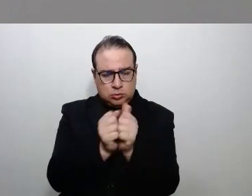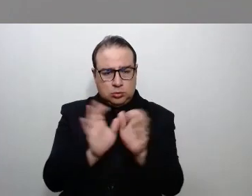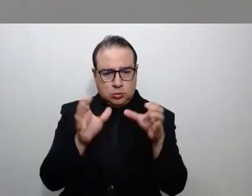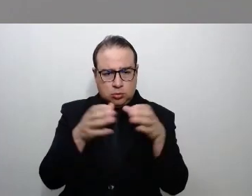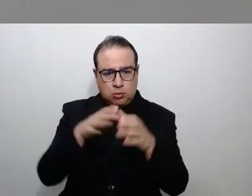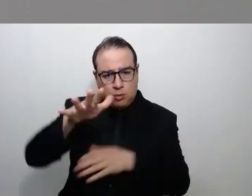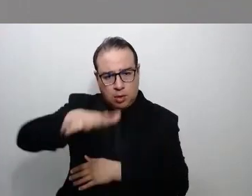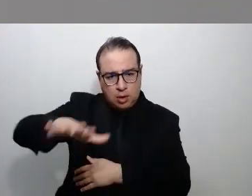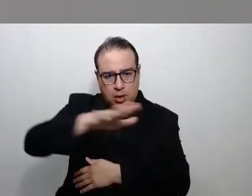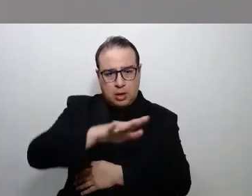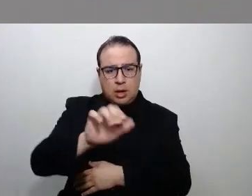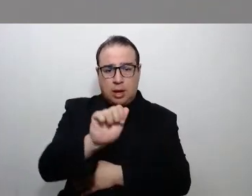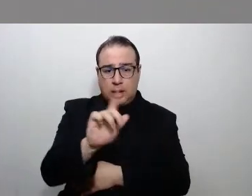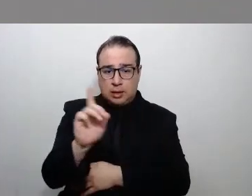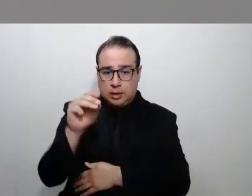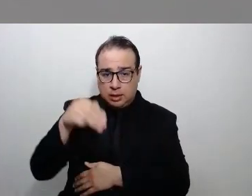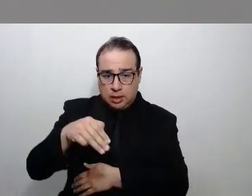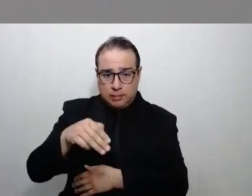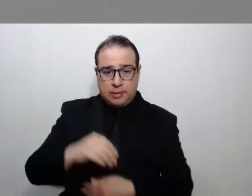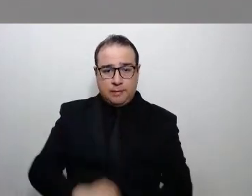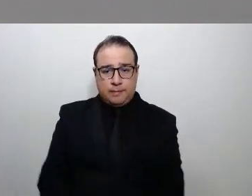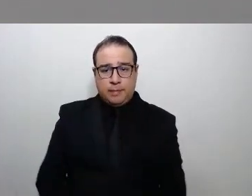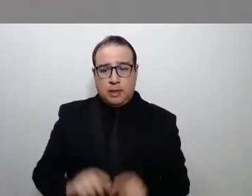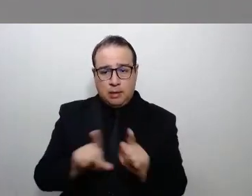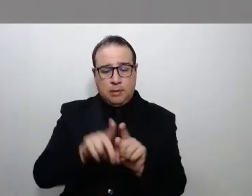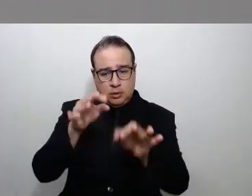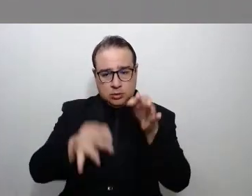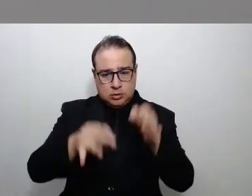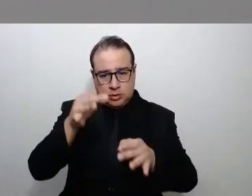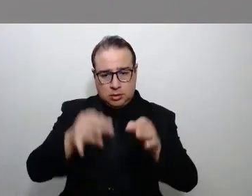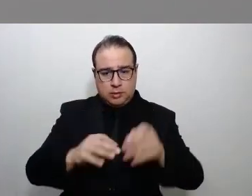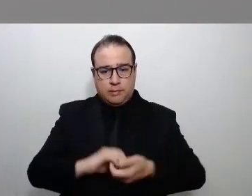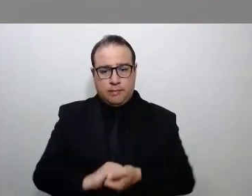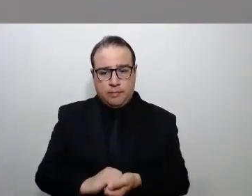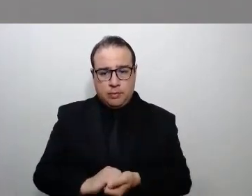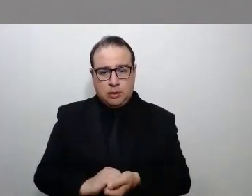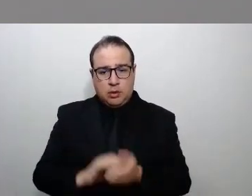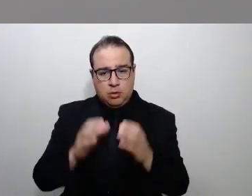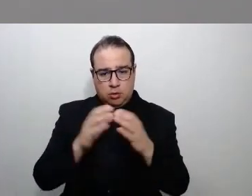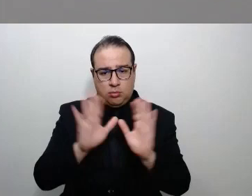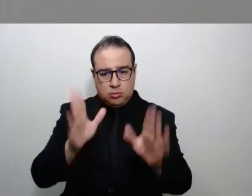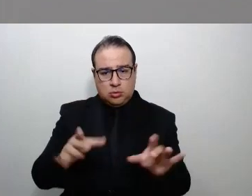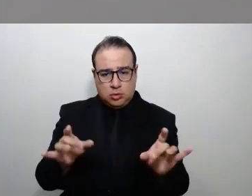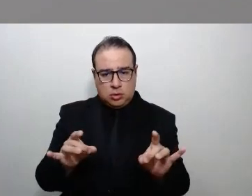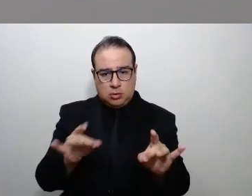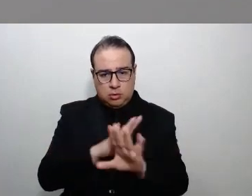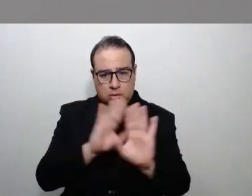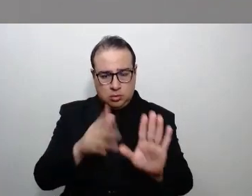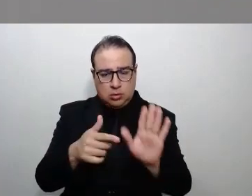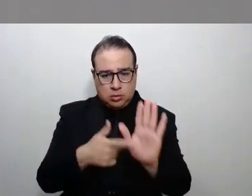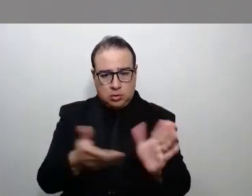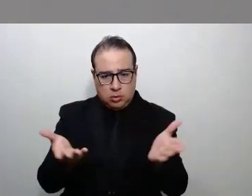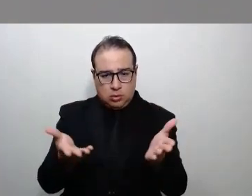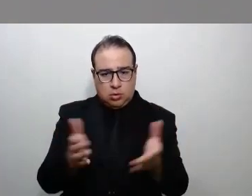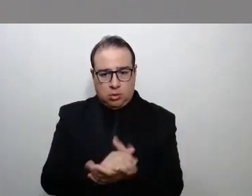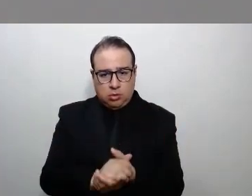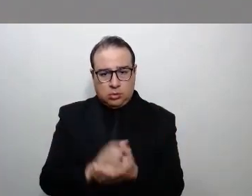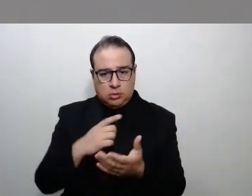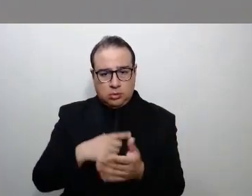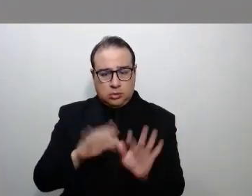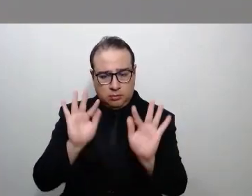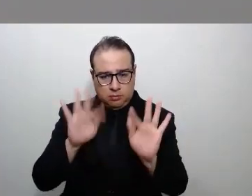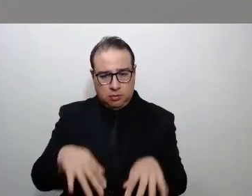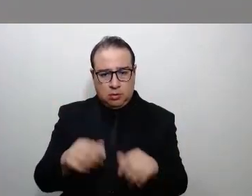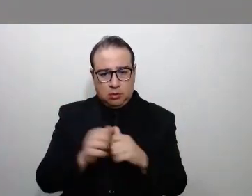setores administrativos e judiciais agenda já foi cumprida e hoje acontece o encerramento